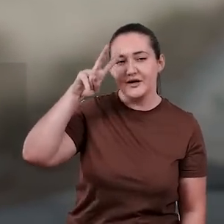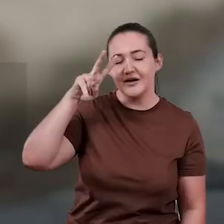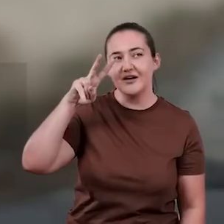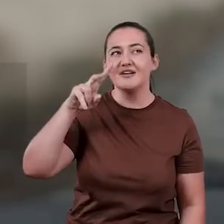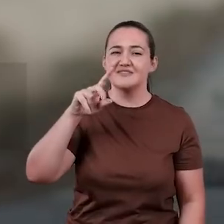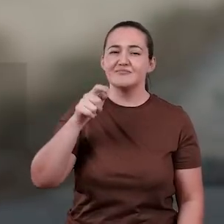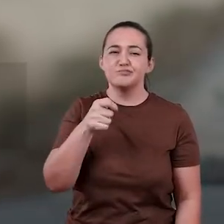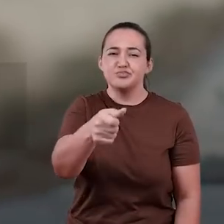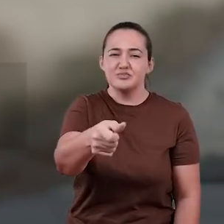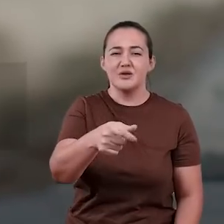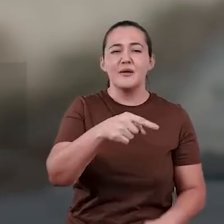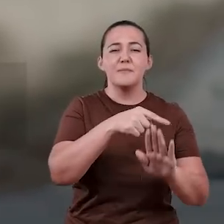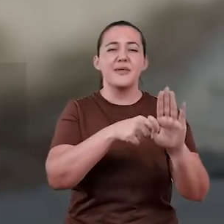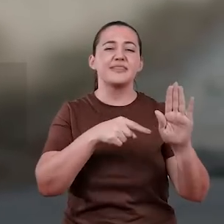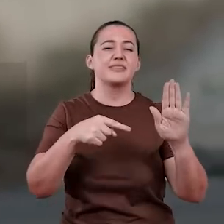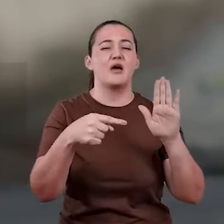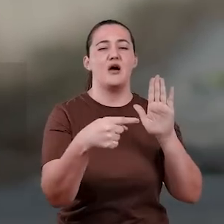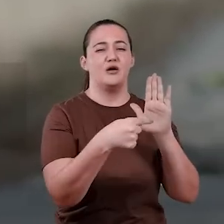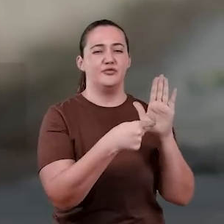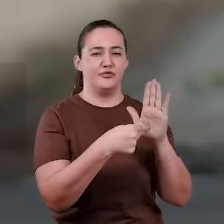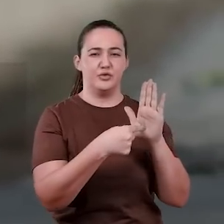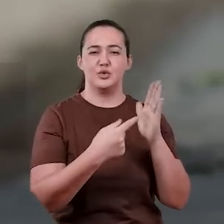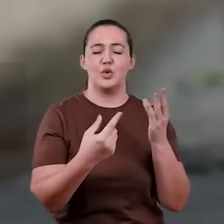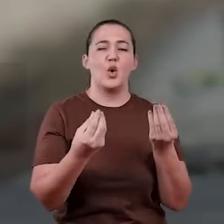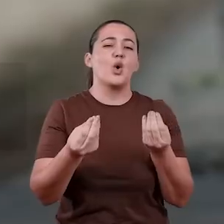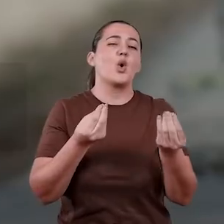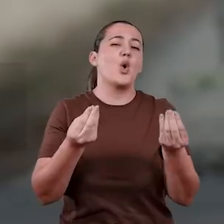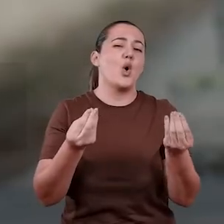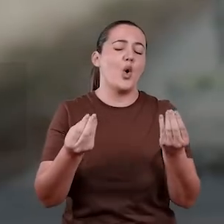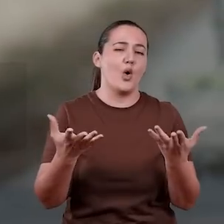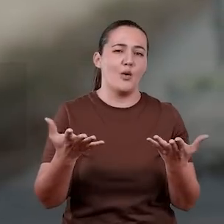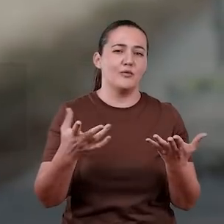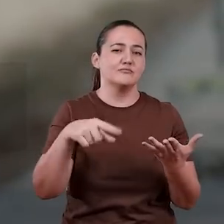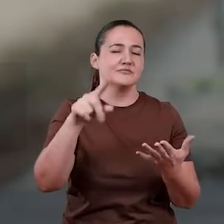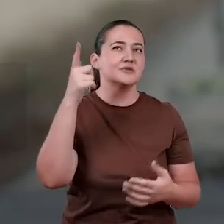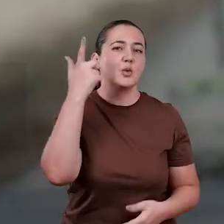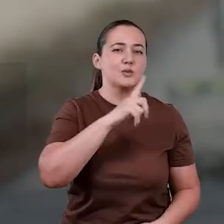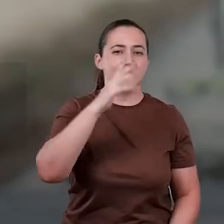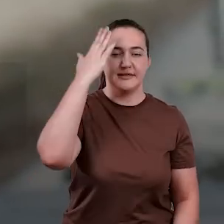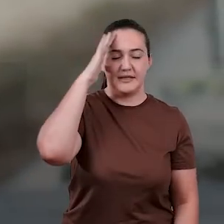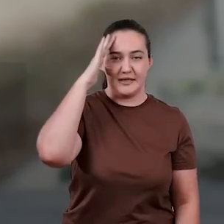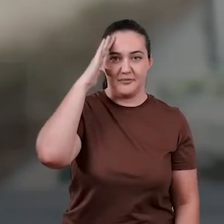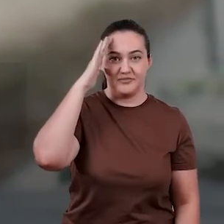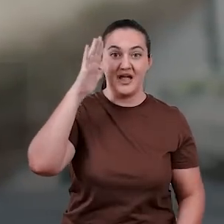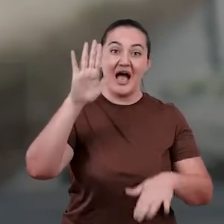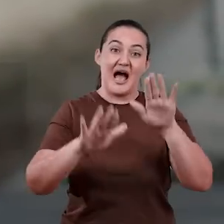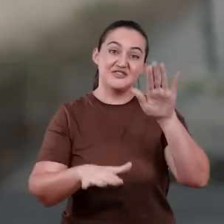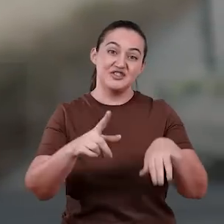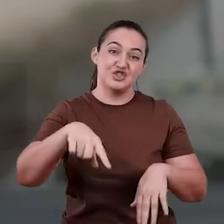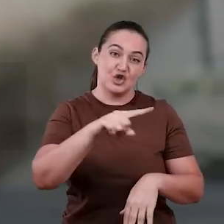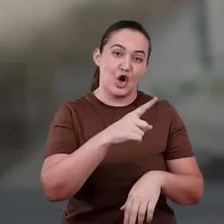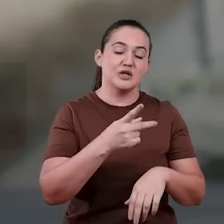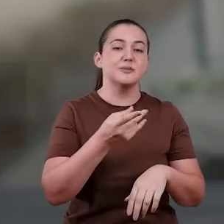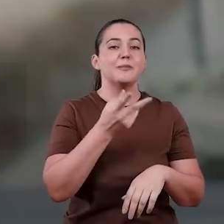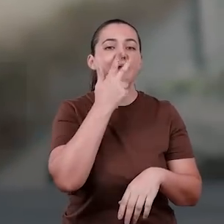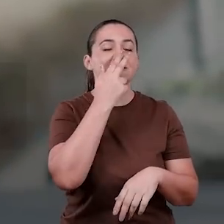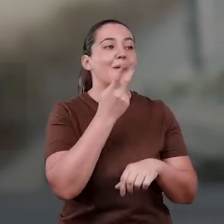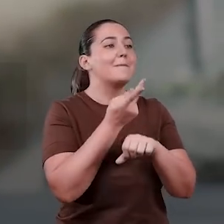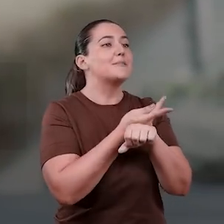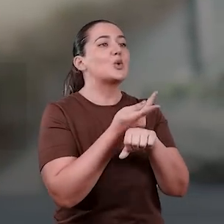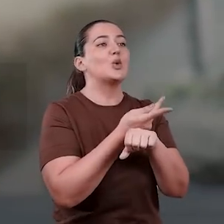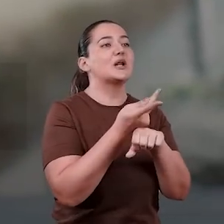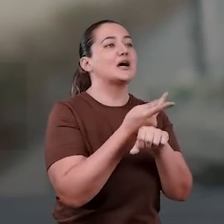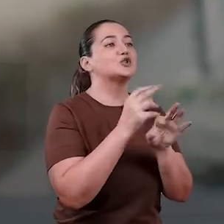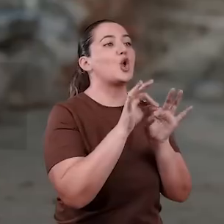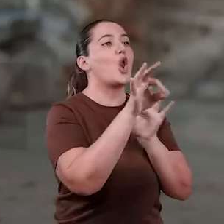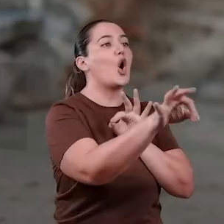que reflete aquela pergunta que eu fiz quando eu estive com vocês agora, no refeitório ali. Às vezes, será que nós buscamos longe o